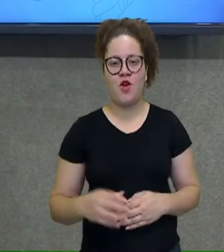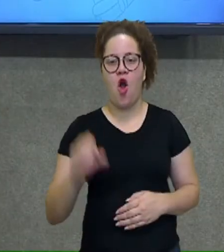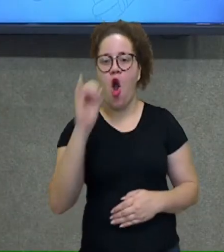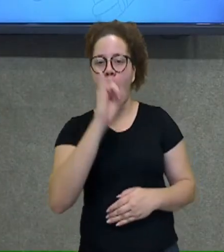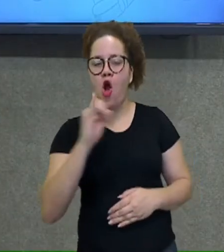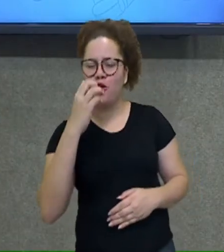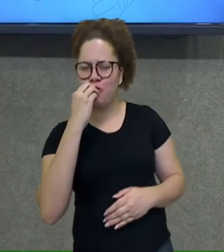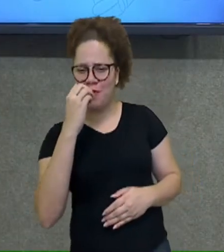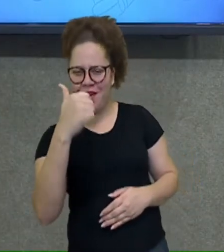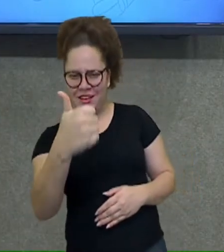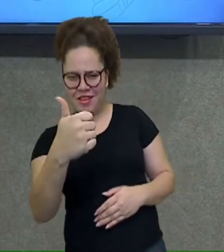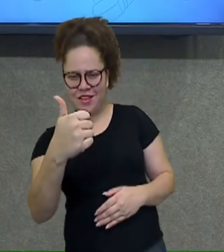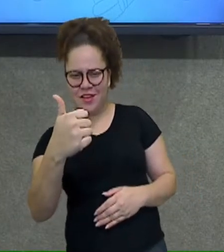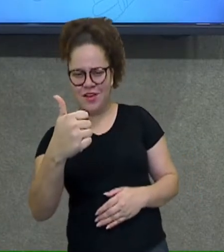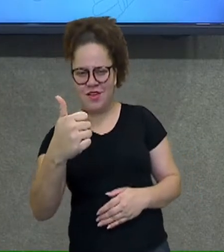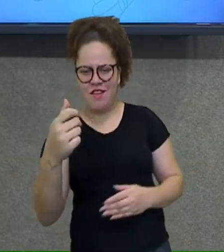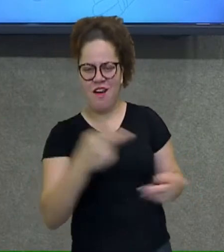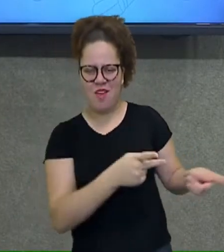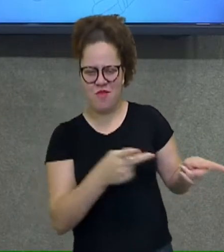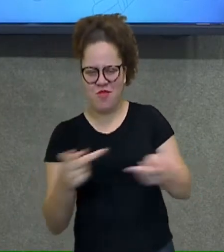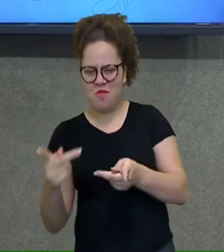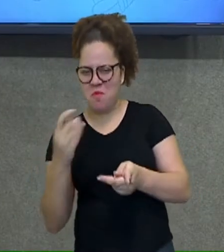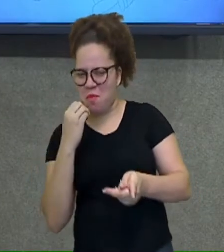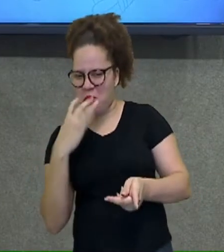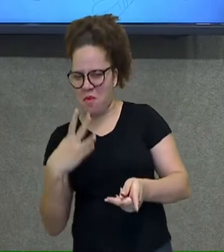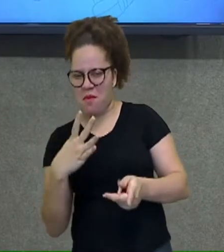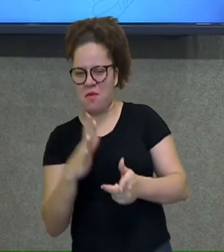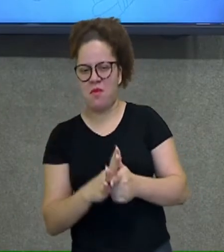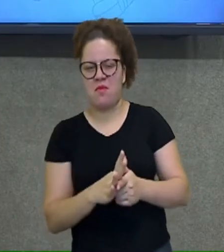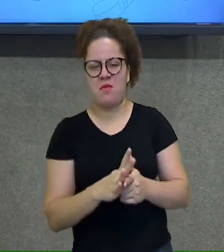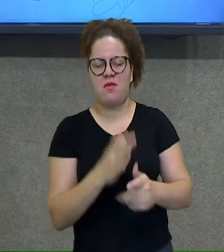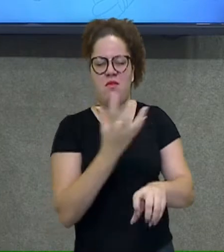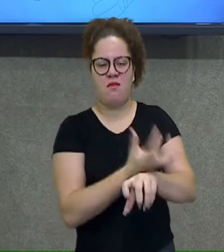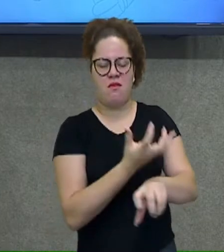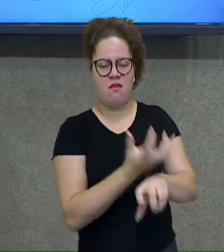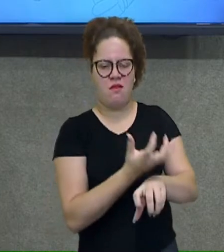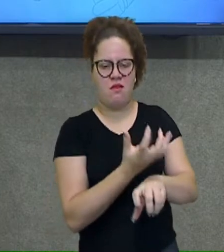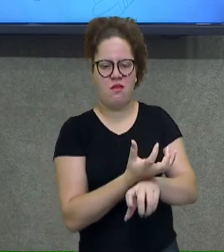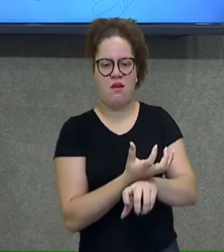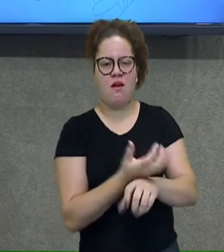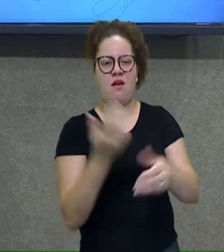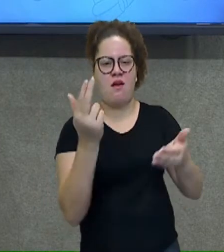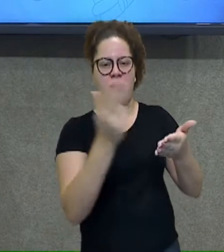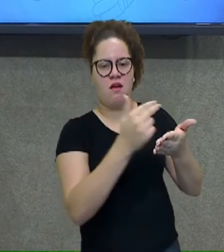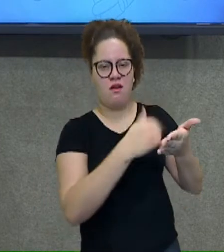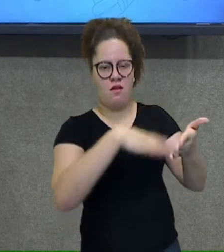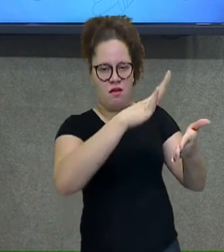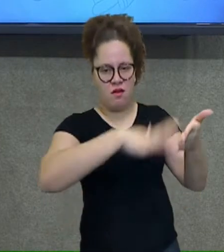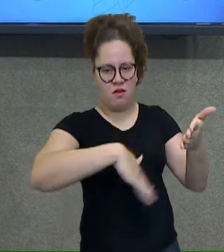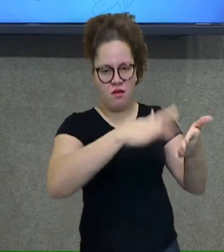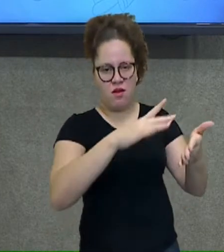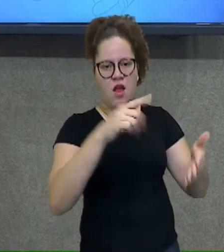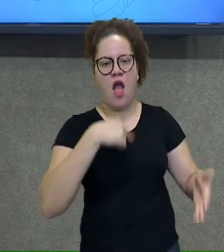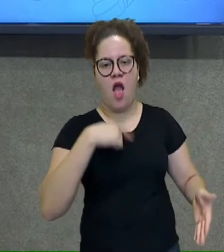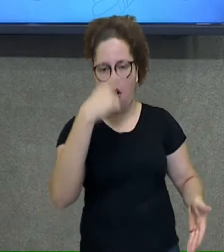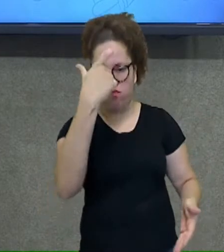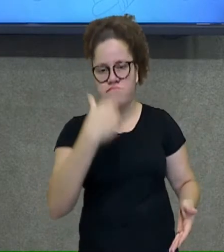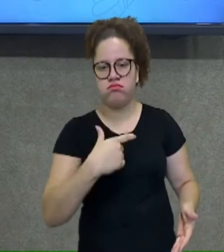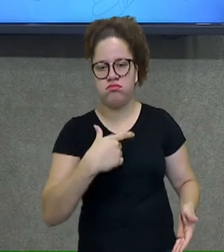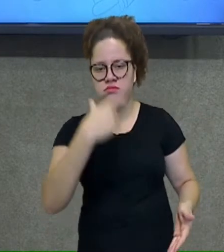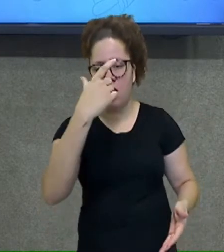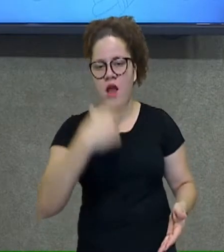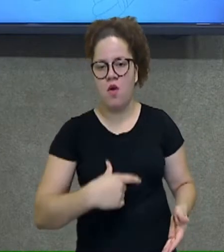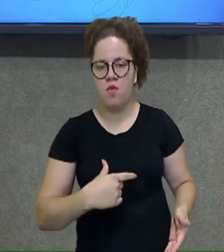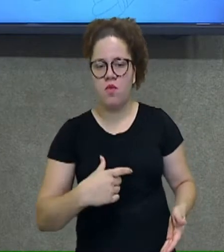Olá, tudo bem? Seja bem-vindo para mais uma aula do conteúdo curricular de arte. Eu sou o professor Antônio e hoje nós